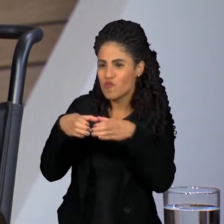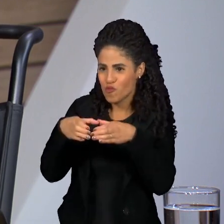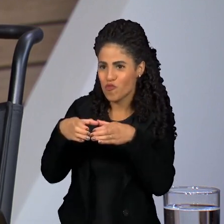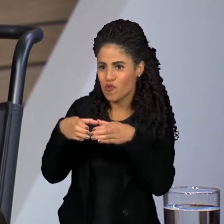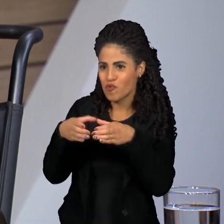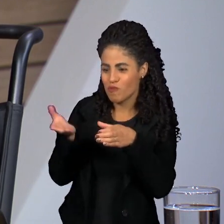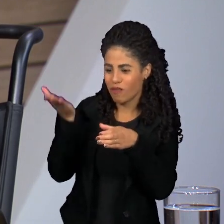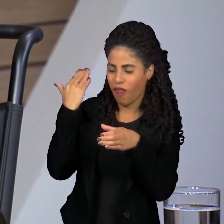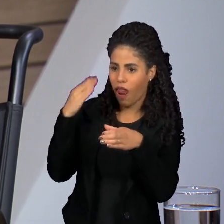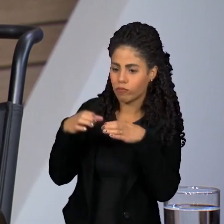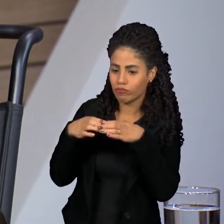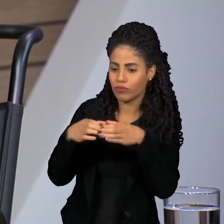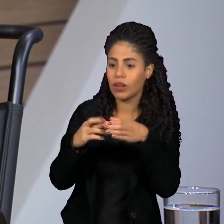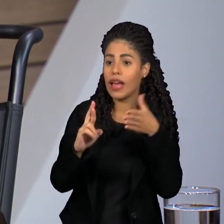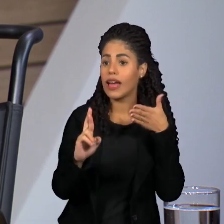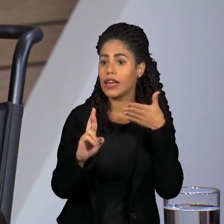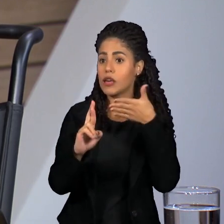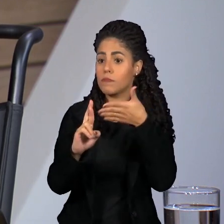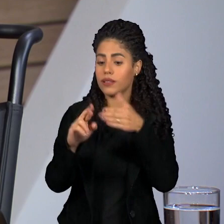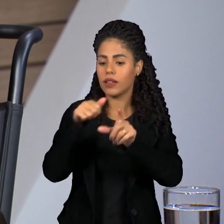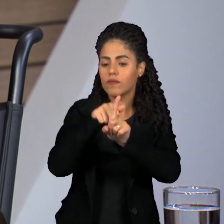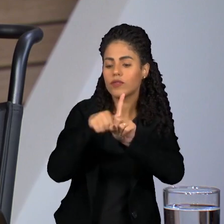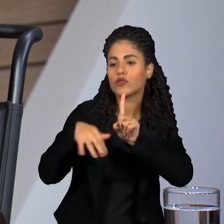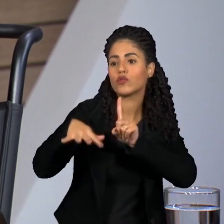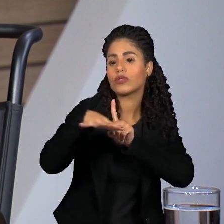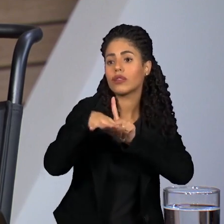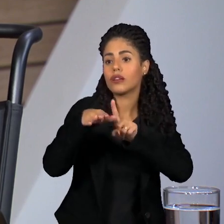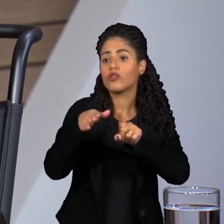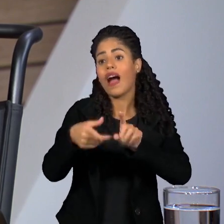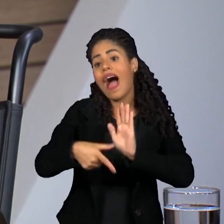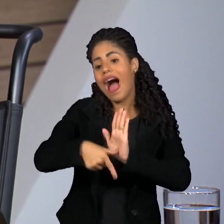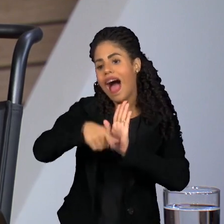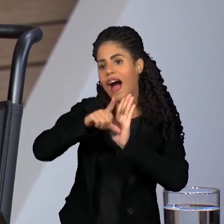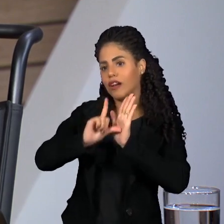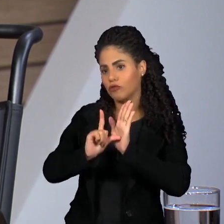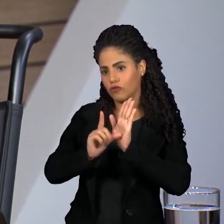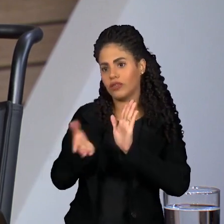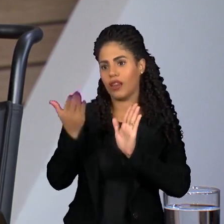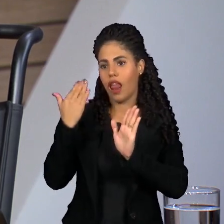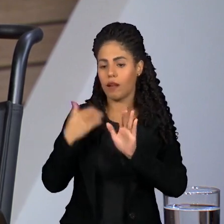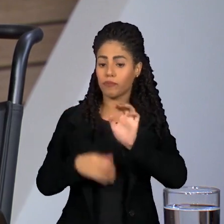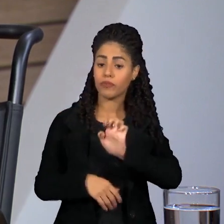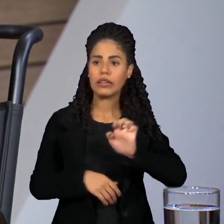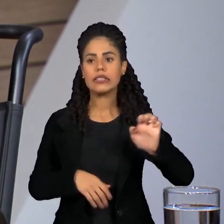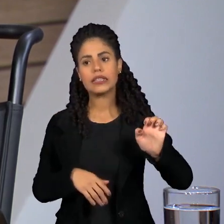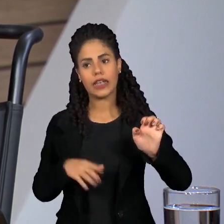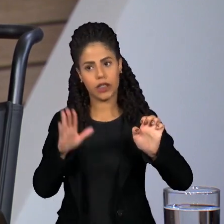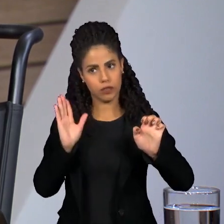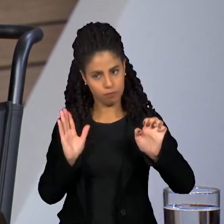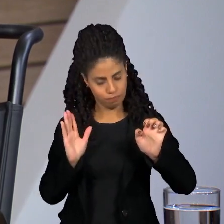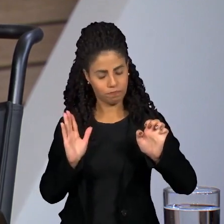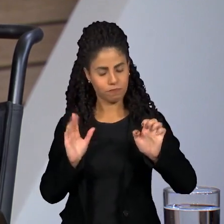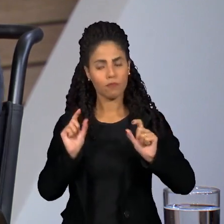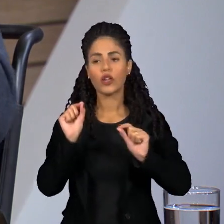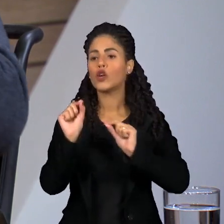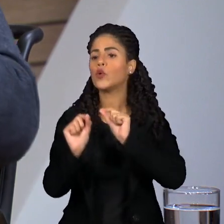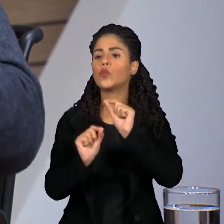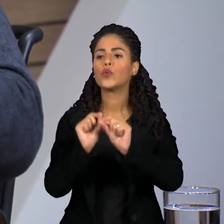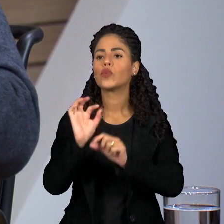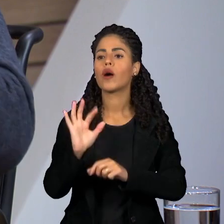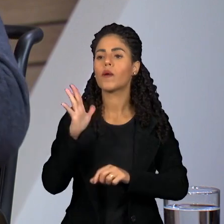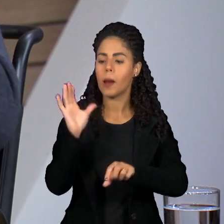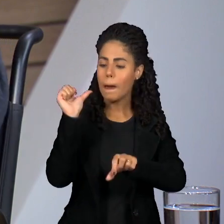grupamento representativo da sociedade anti-esquerda, vamos dizer assim. Aí o que ocorre? A mudança